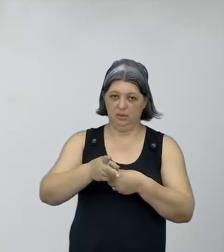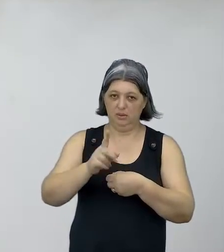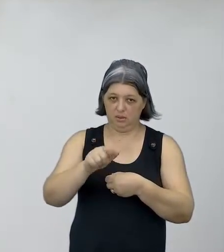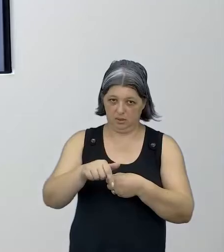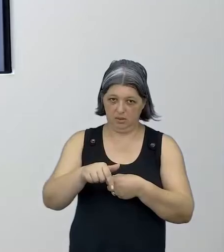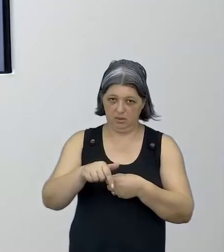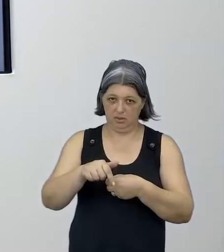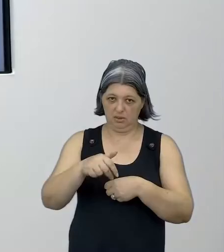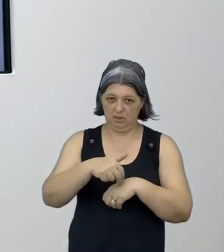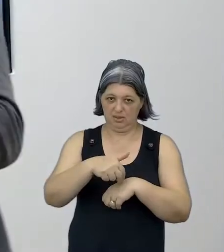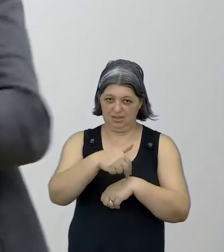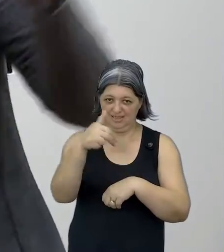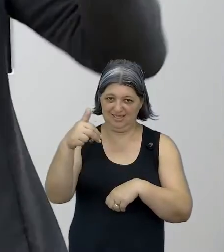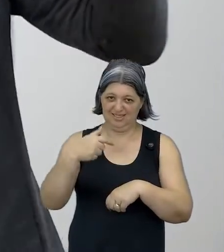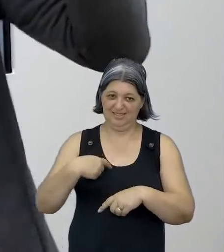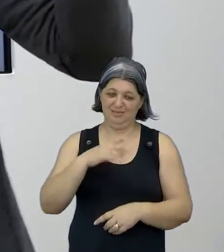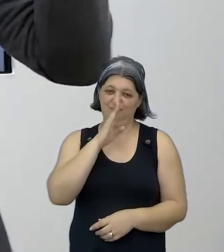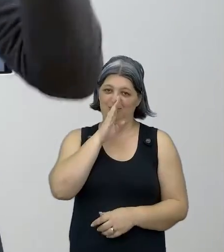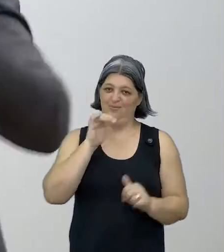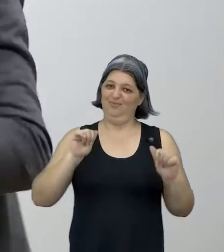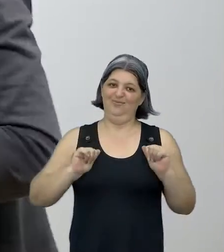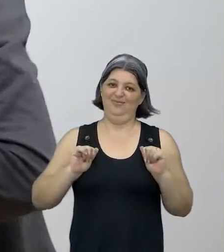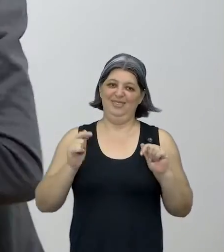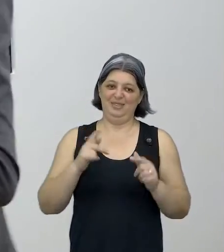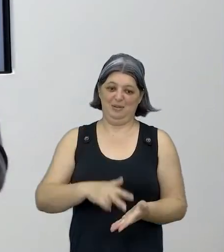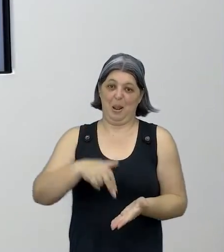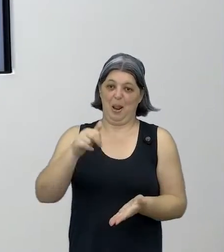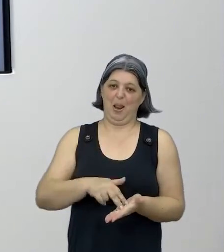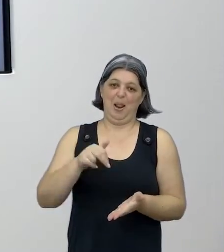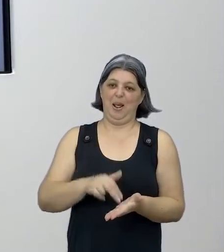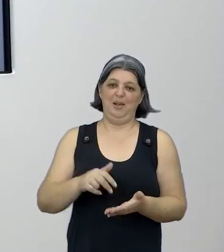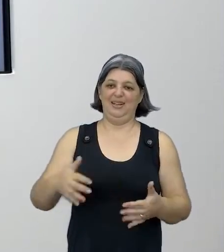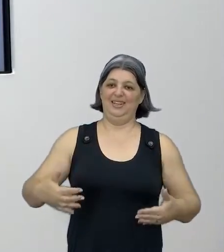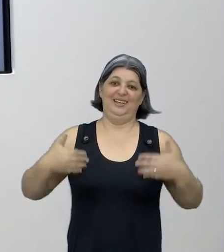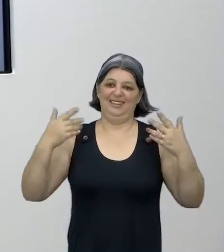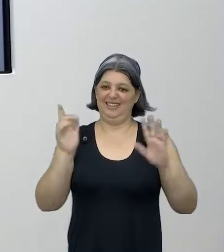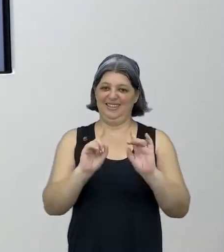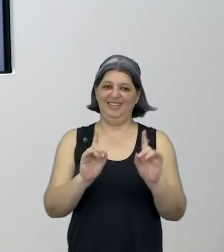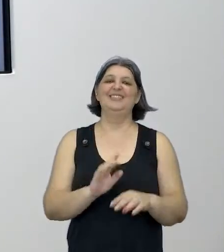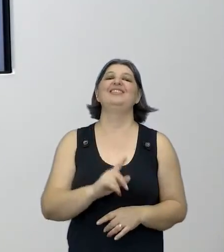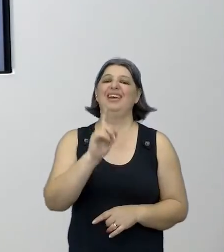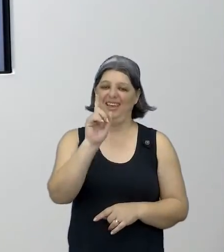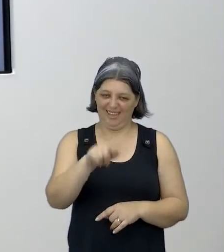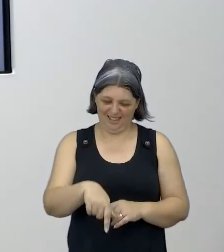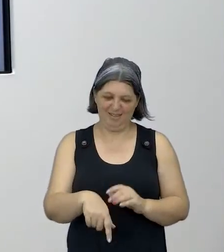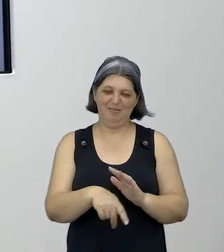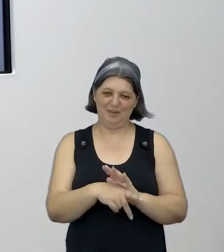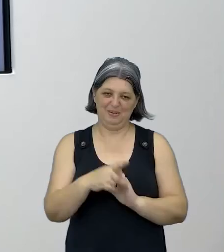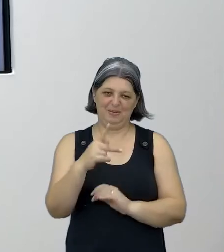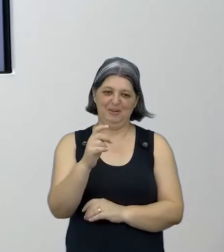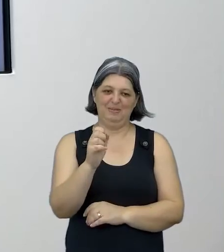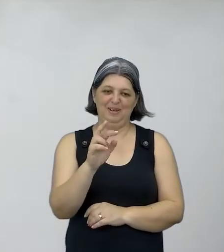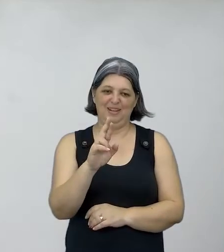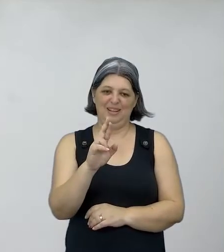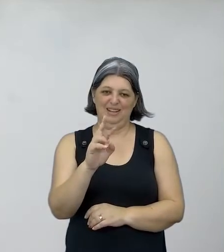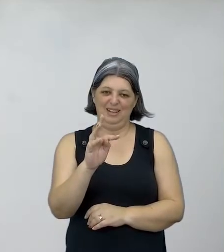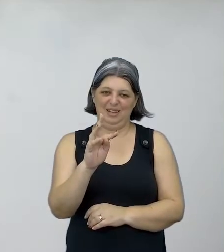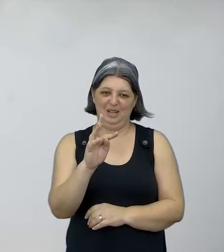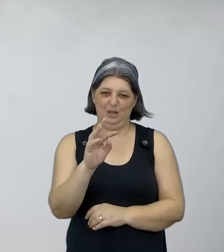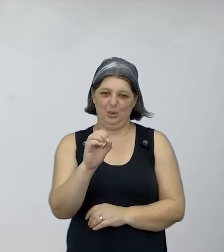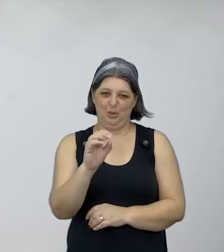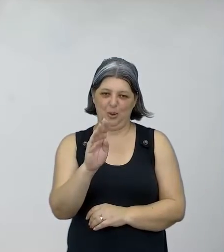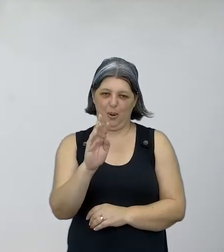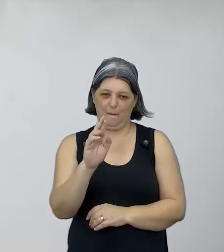sou nacionalista, então eu vou ficar aqui na minha, senão eu começo a pular, orgulhosão. É a Petrobras. Entendeu? Tem outras empresas